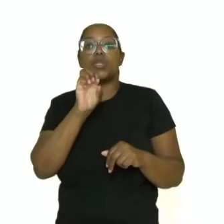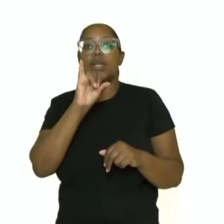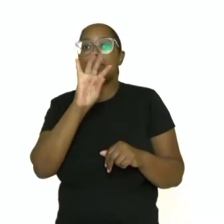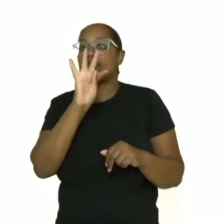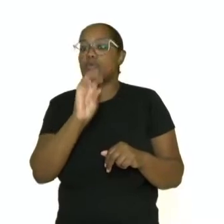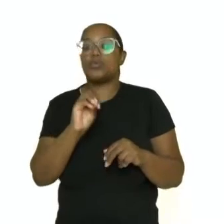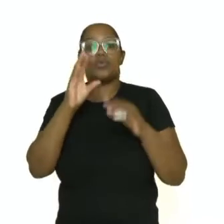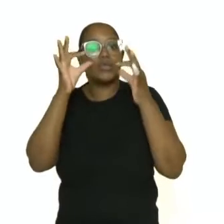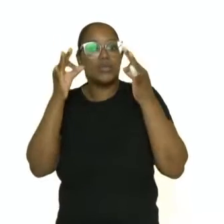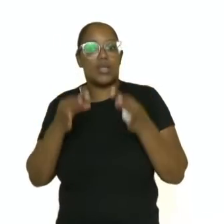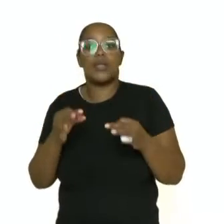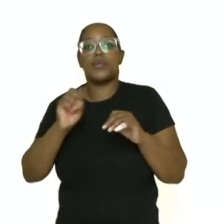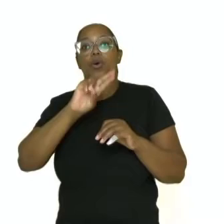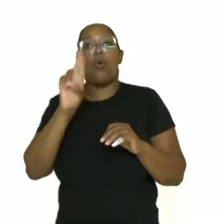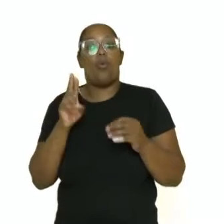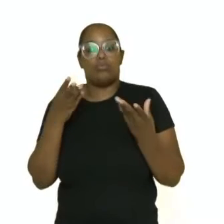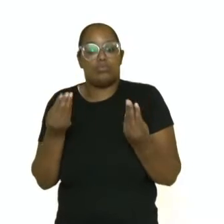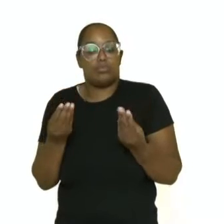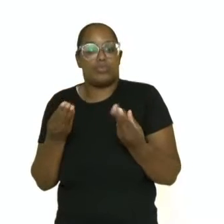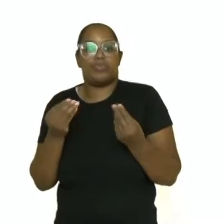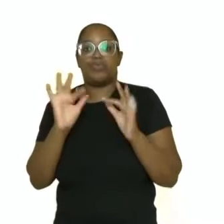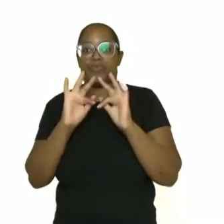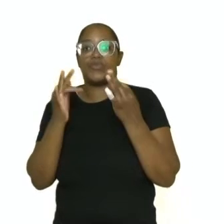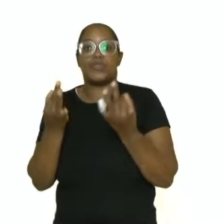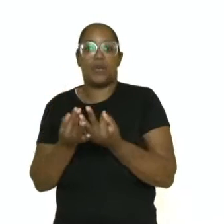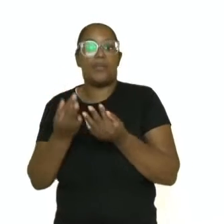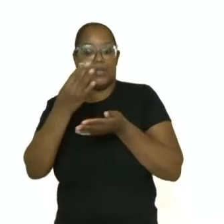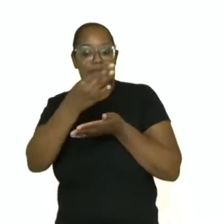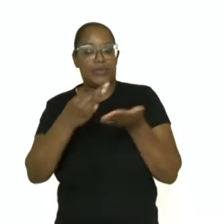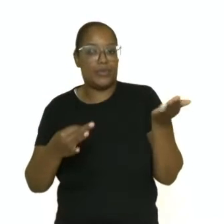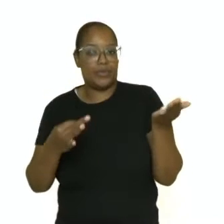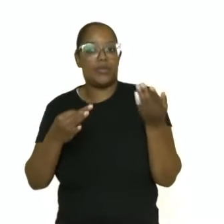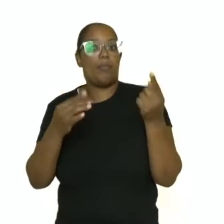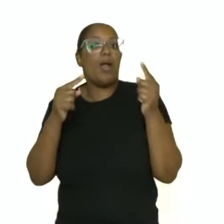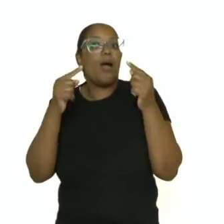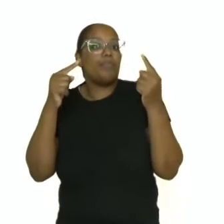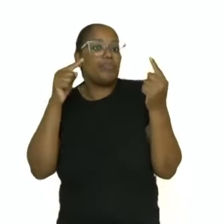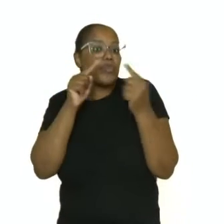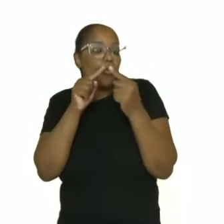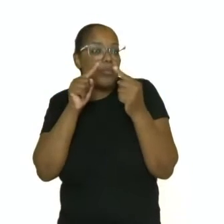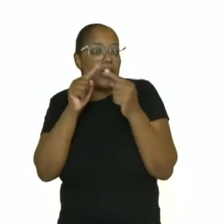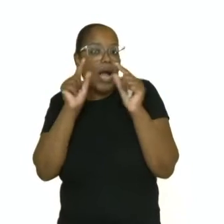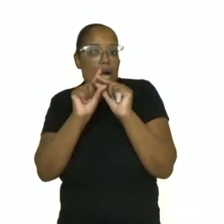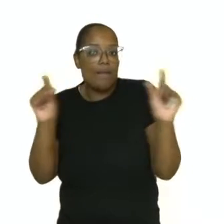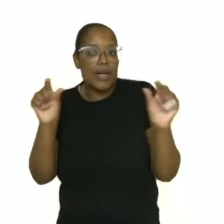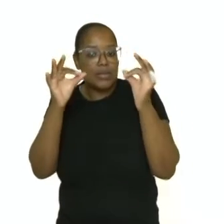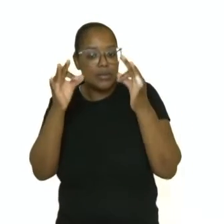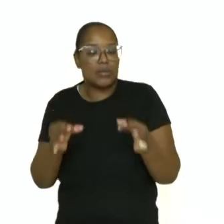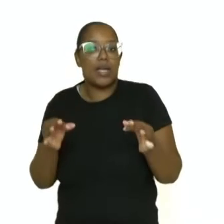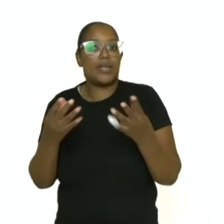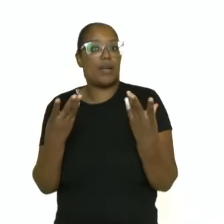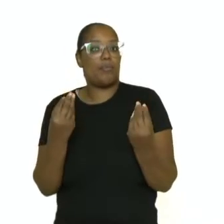Ou muitas famílias, no caso, né? Aqui para combinar com a frase correta.